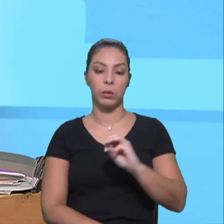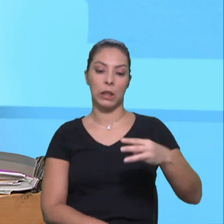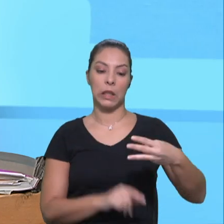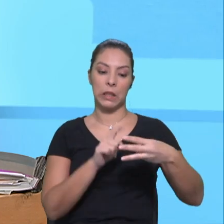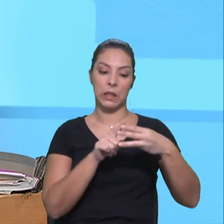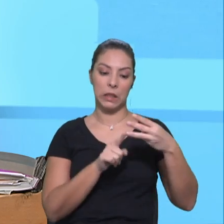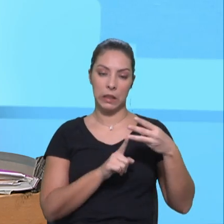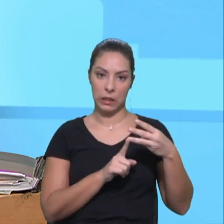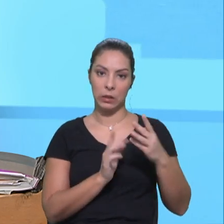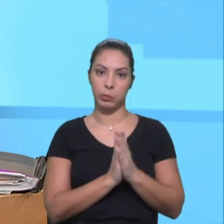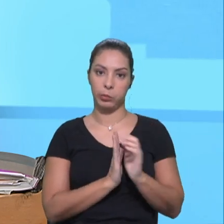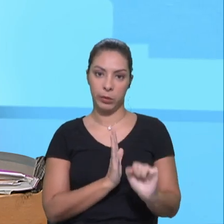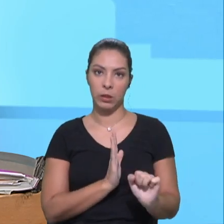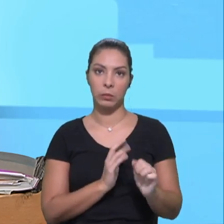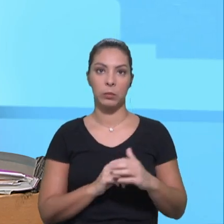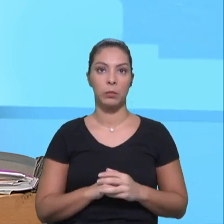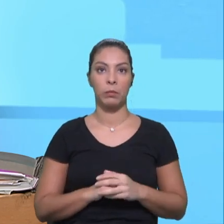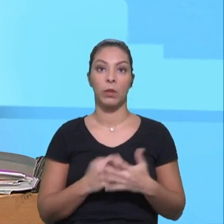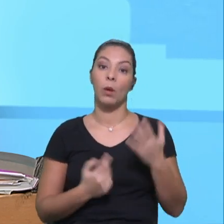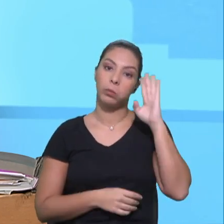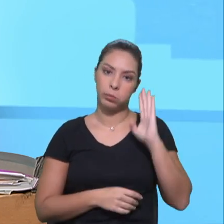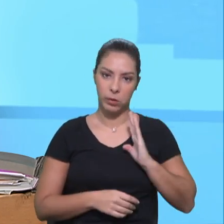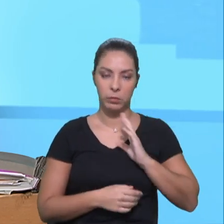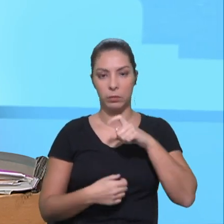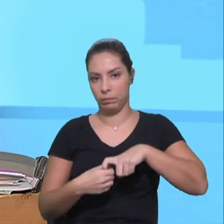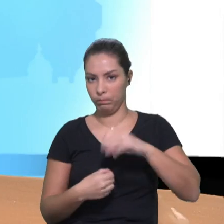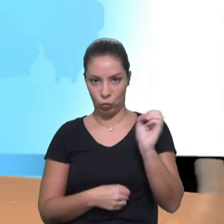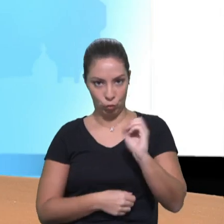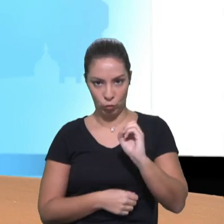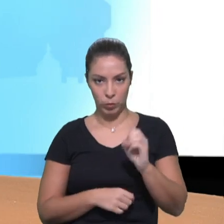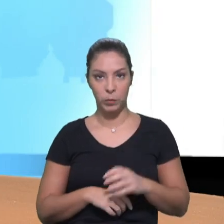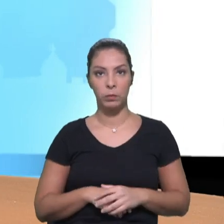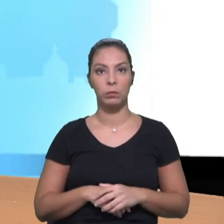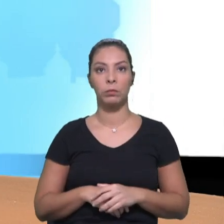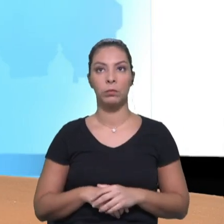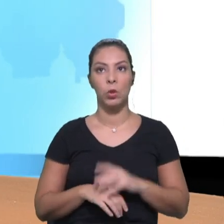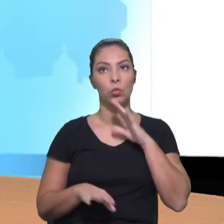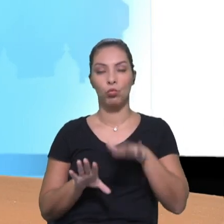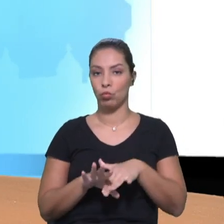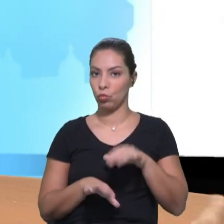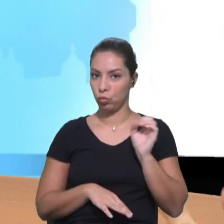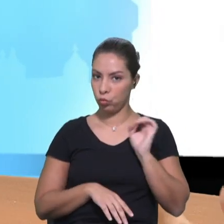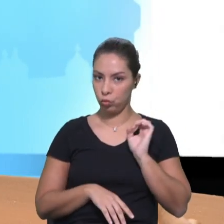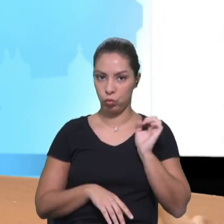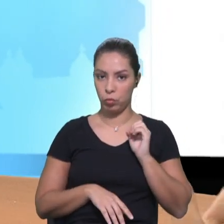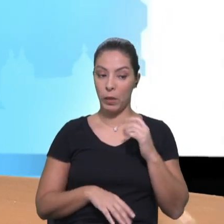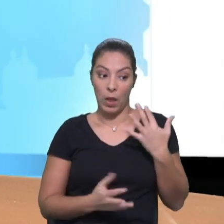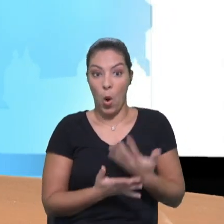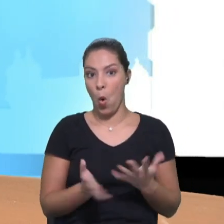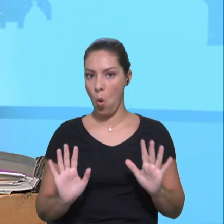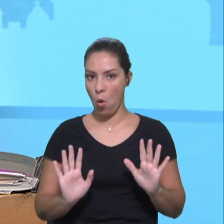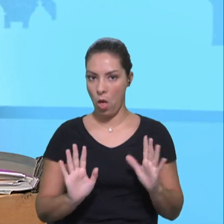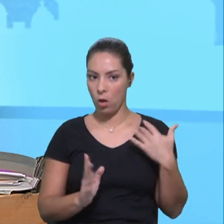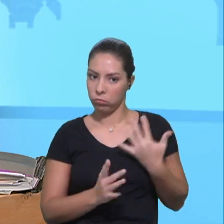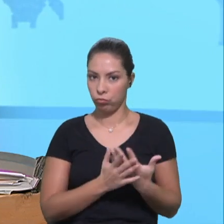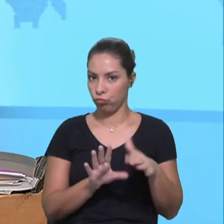dioceses, com exceção das Forças Armadas, que também não está presente, que não estão presentes até ao momento. porque